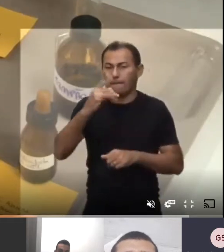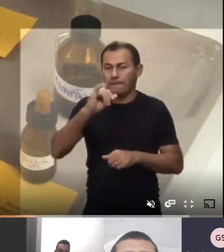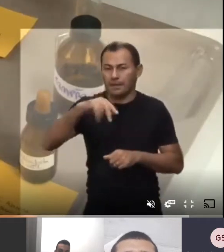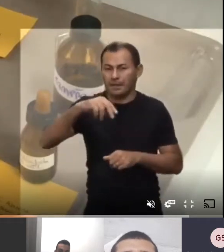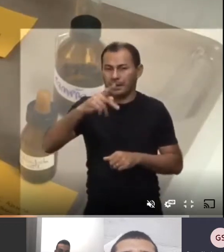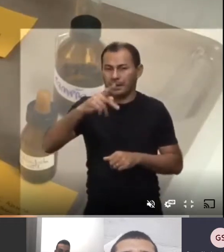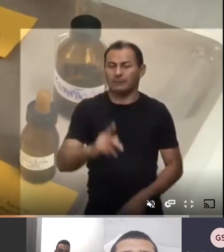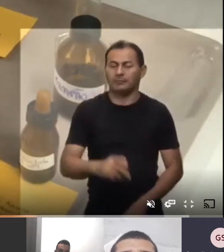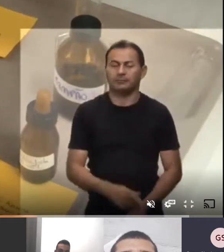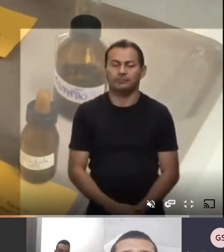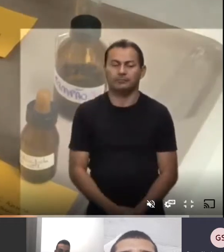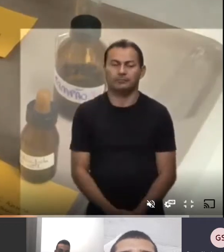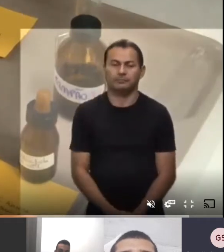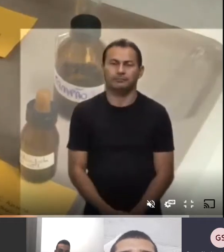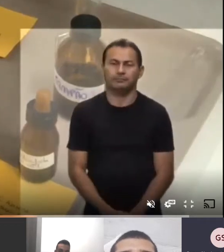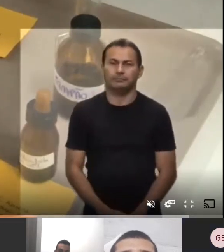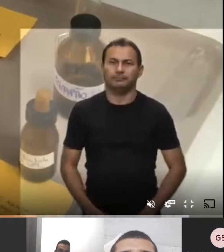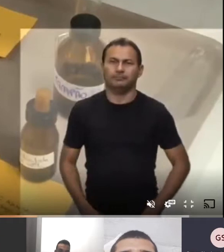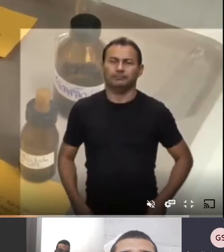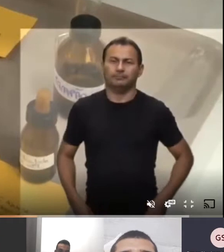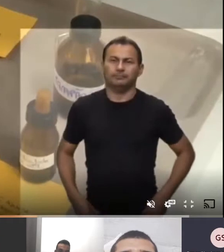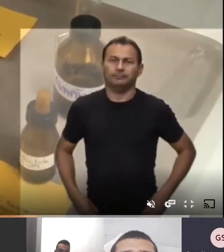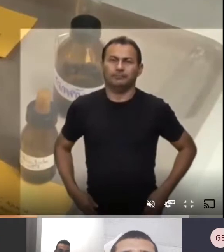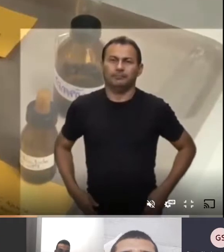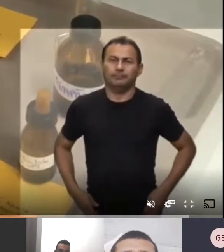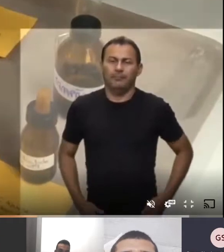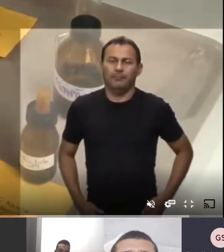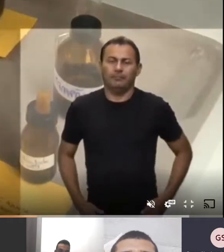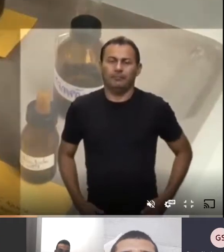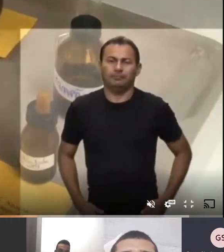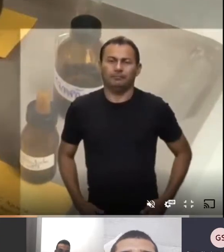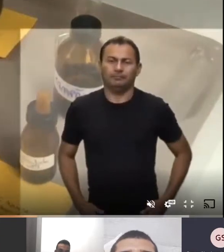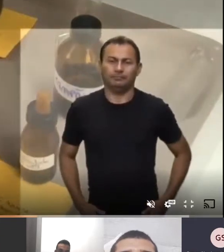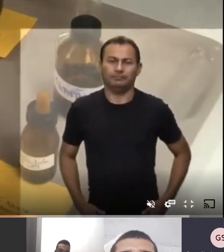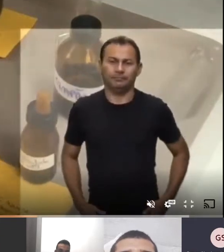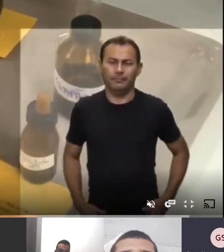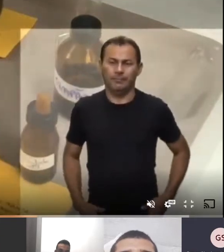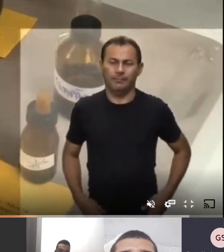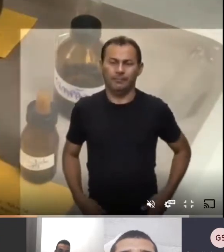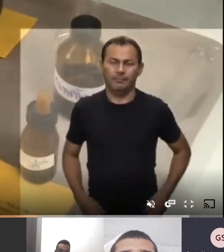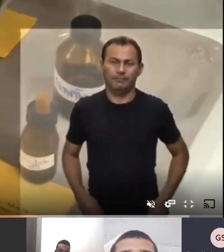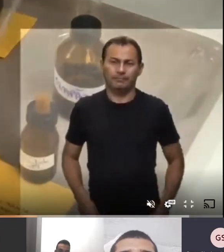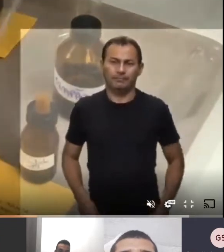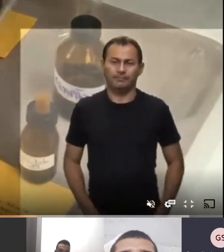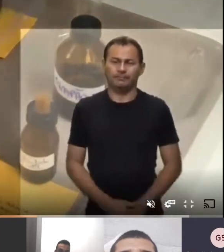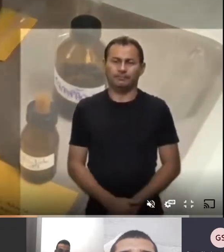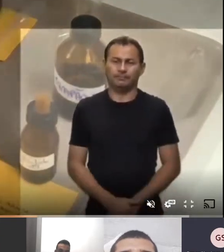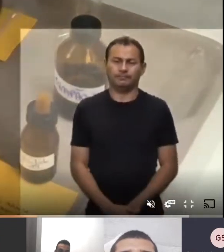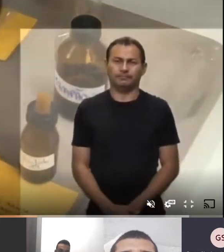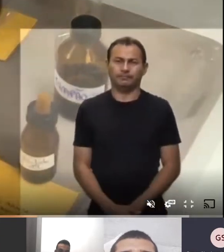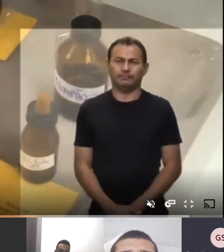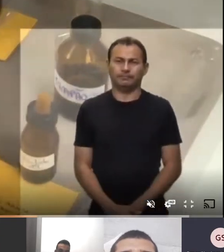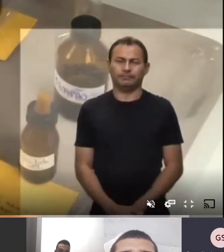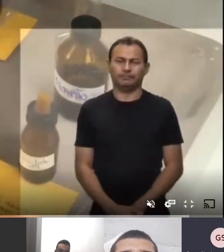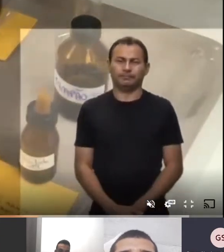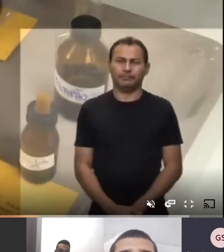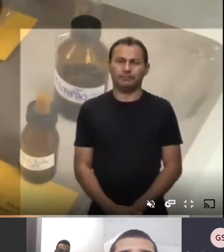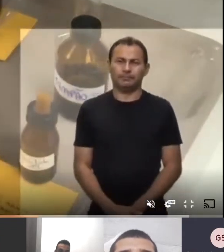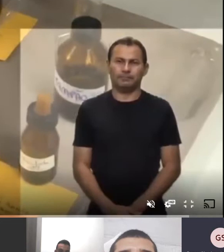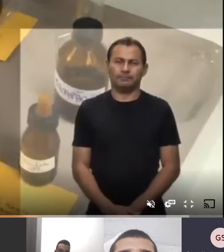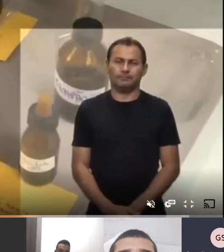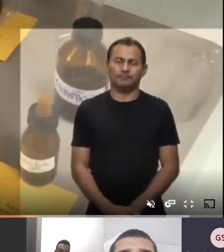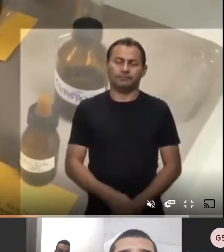sua função. Agora vamos ver com a solução ácida agora, com o ácido clorídrico. Pega outra pipeta, né,